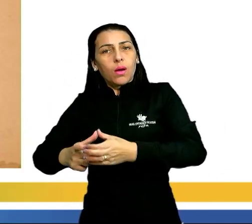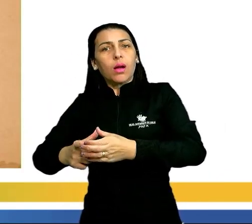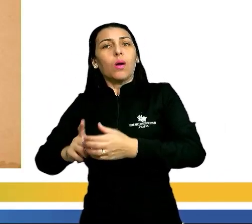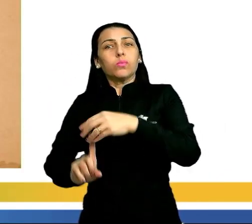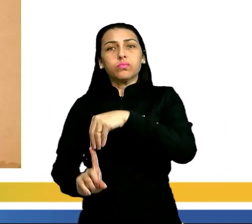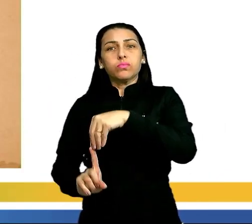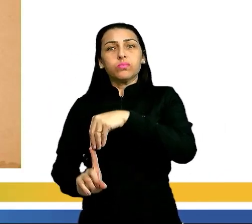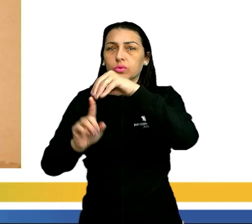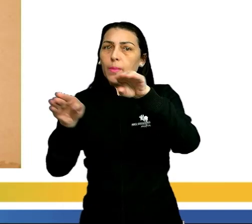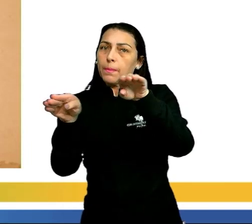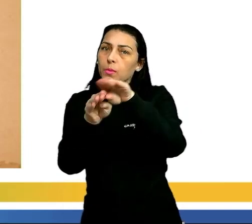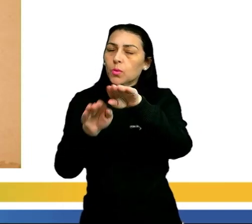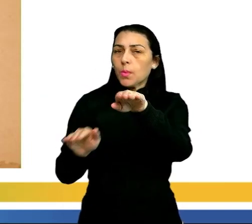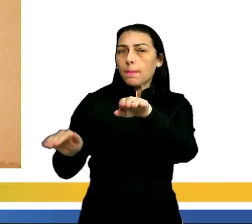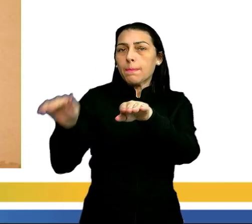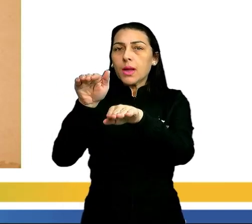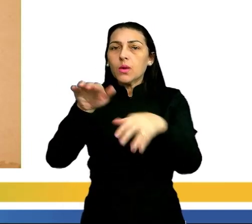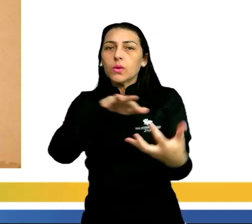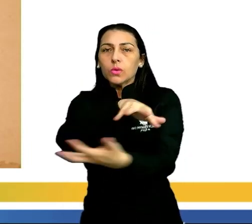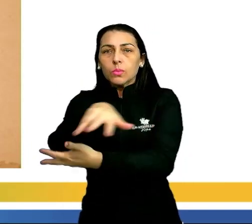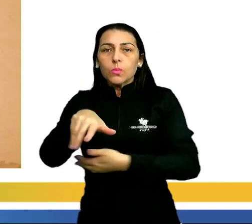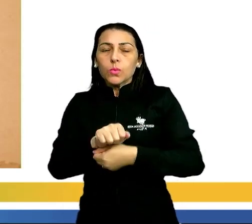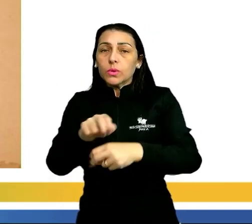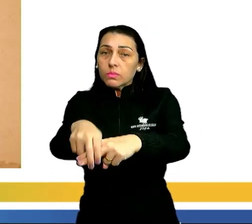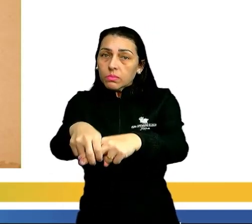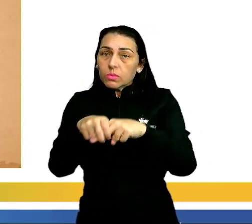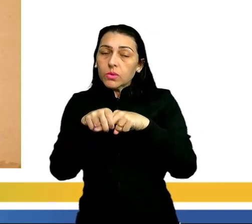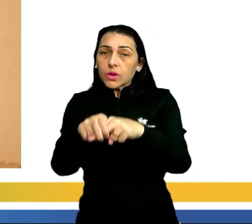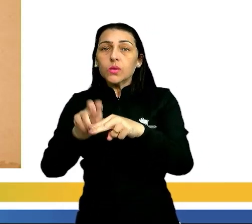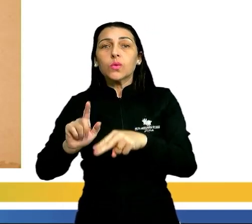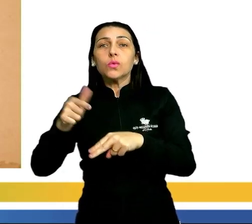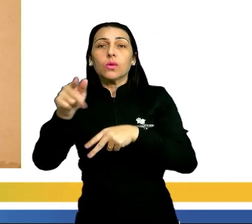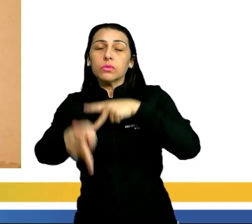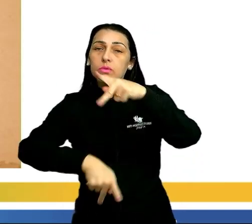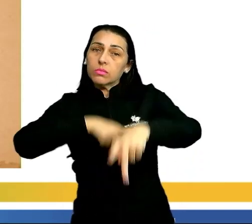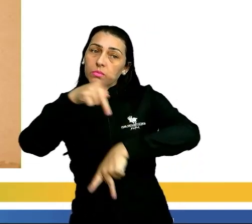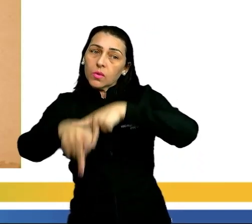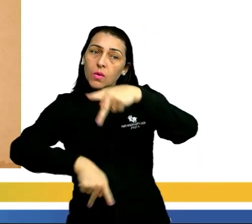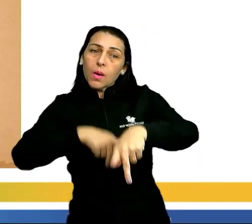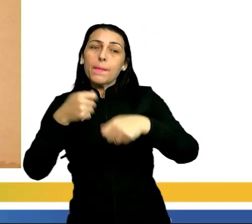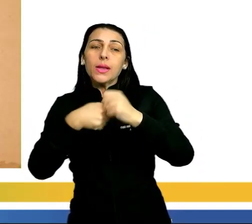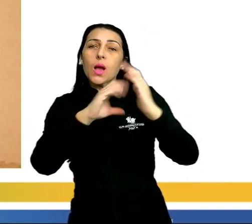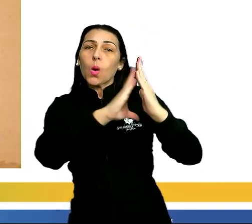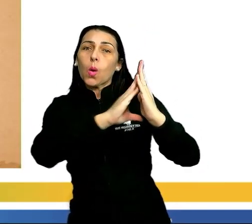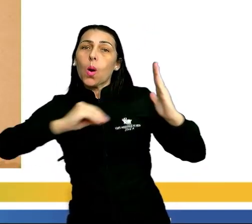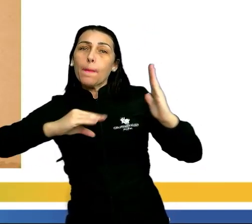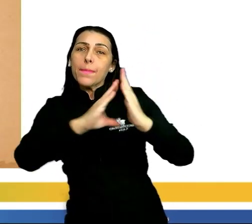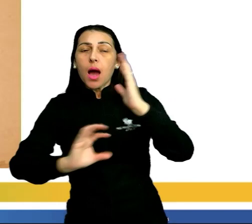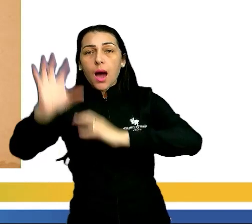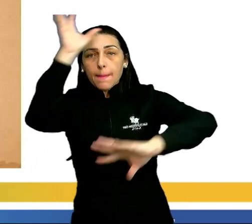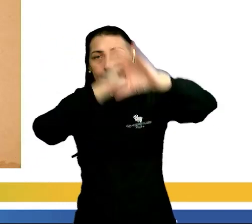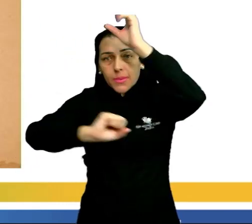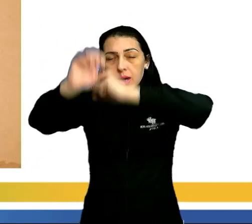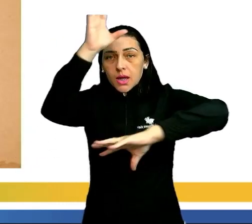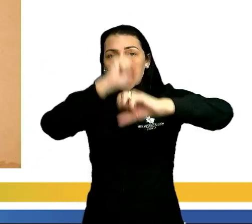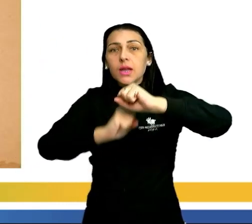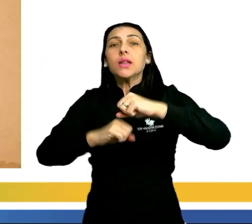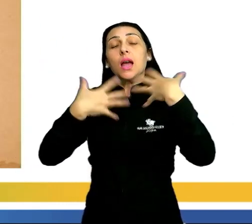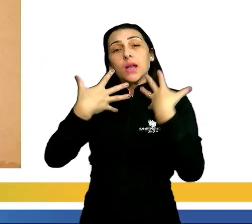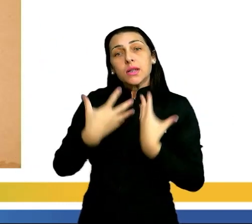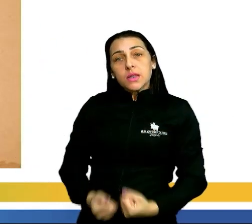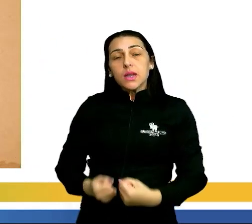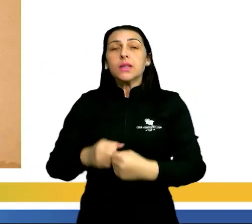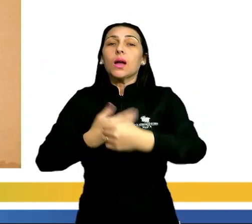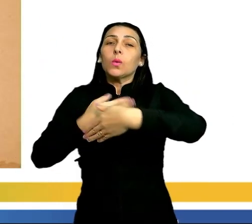central, superior no mundo, e que, por isso, os outros povos devem imitar, aprender, adotar os